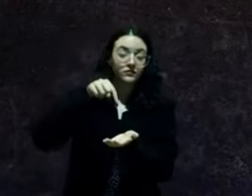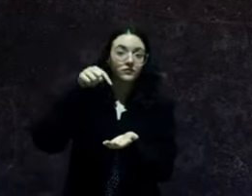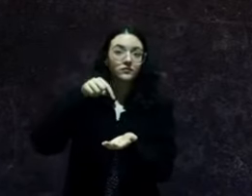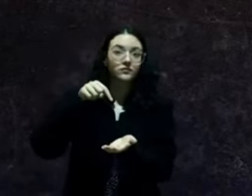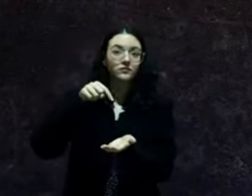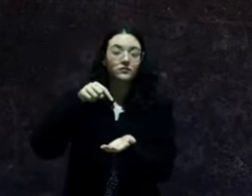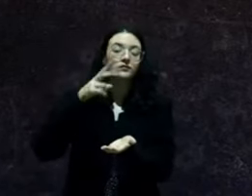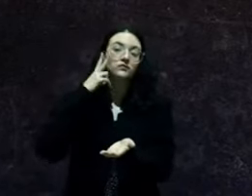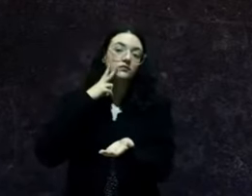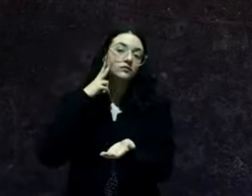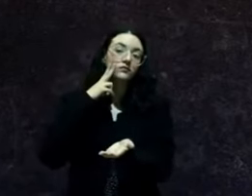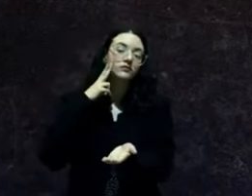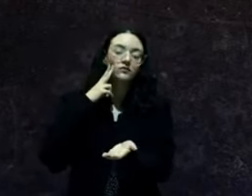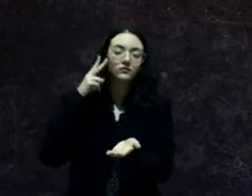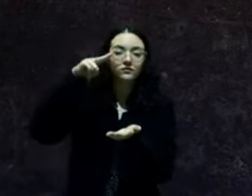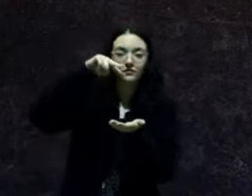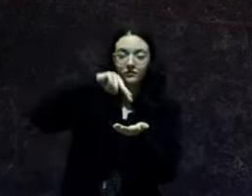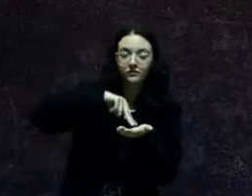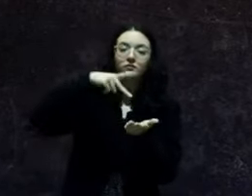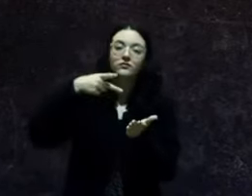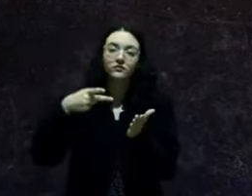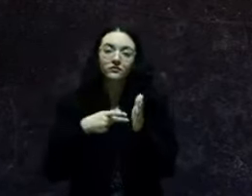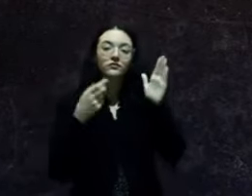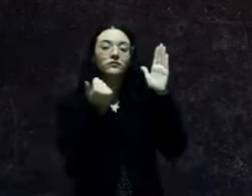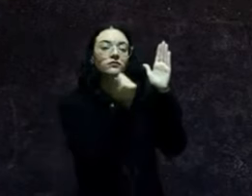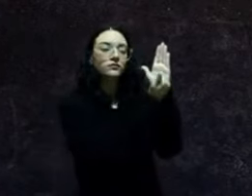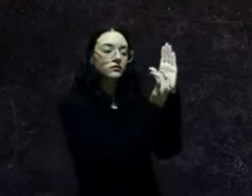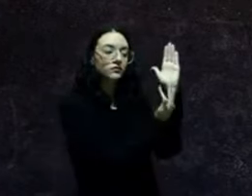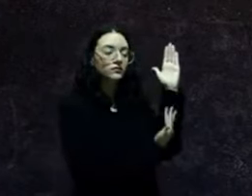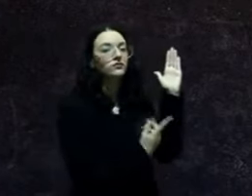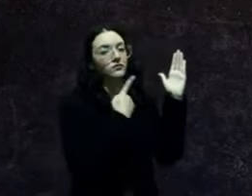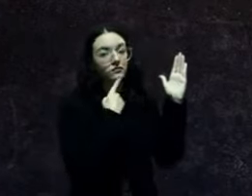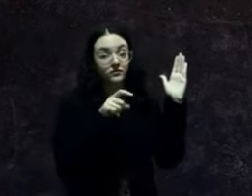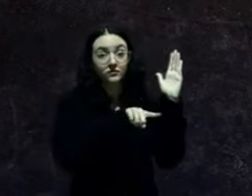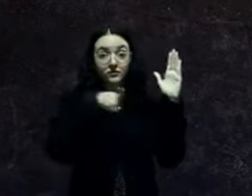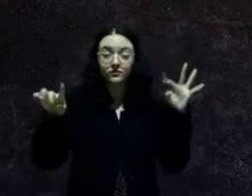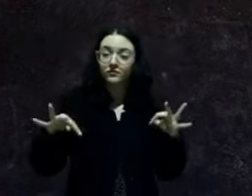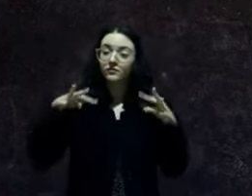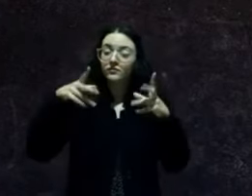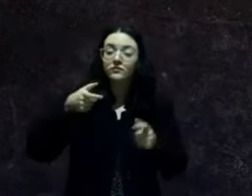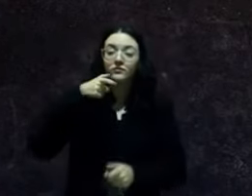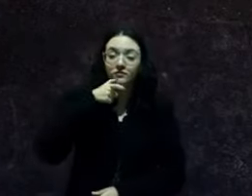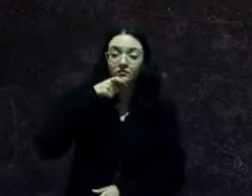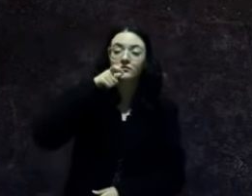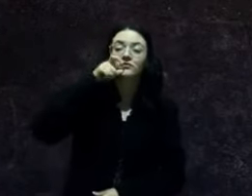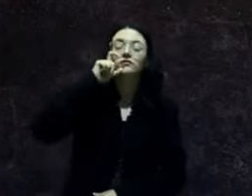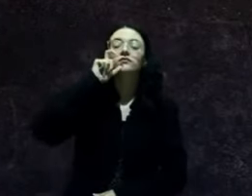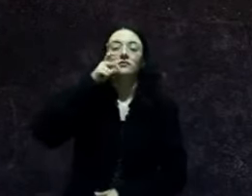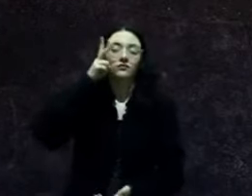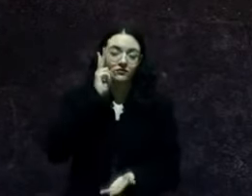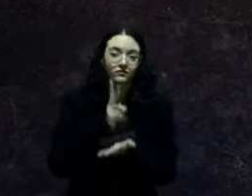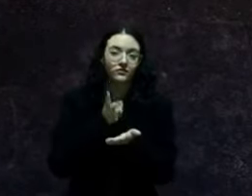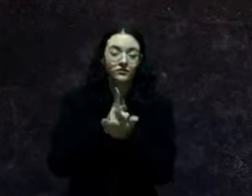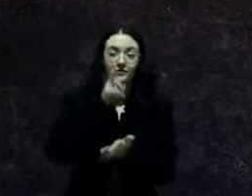nova aliança no meu sangue. Façam isso todas as vezes que o beberem em memória